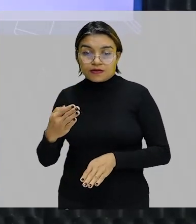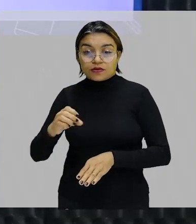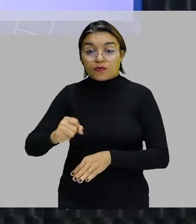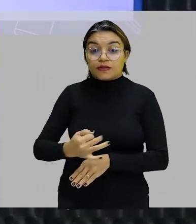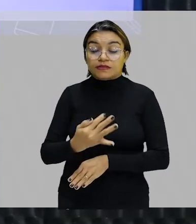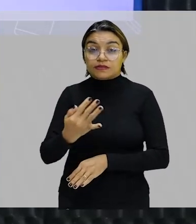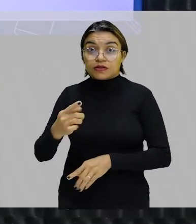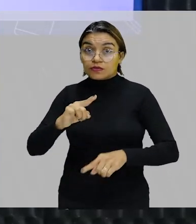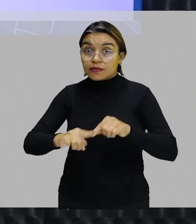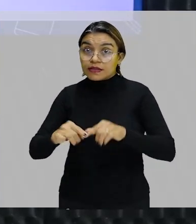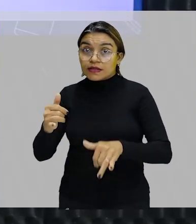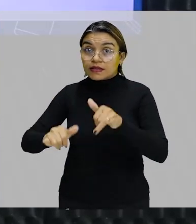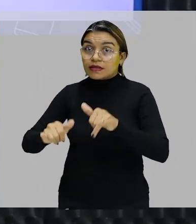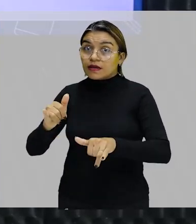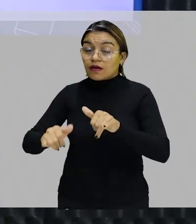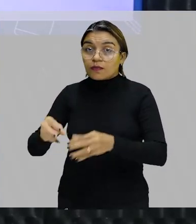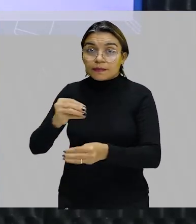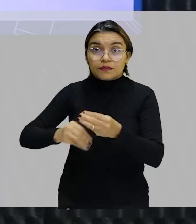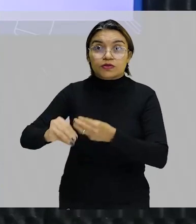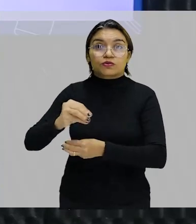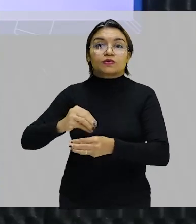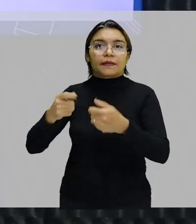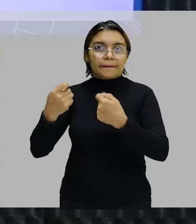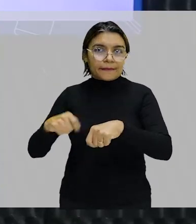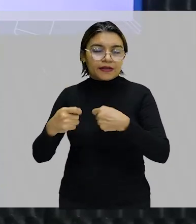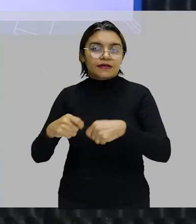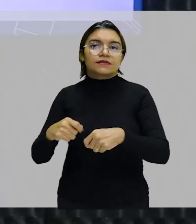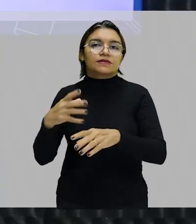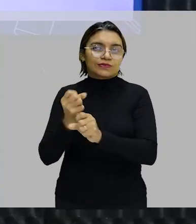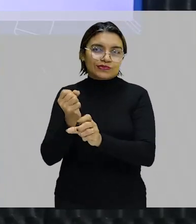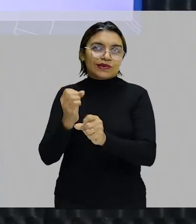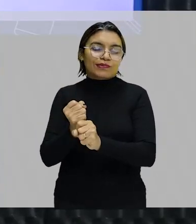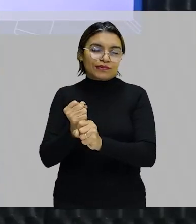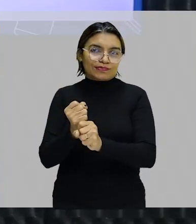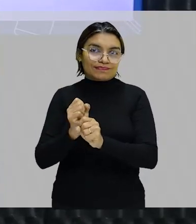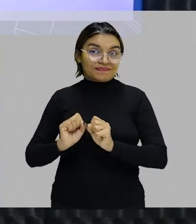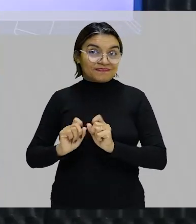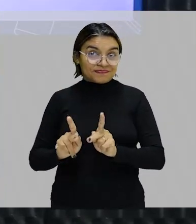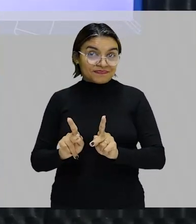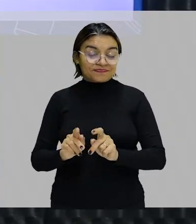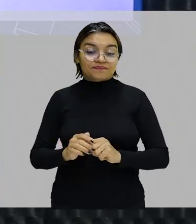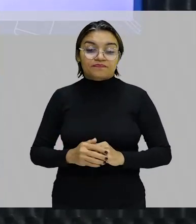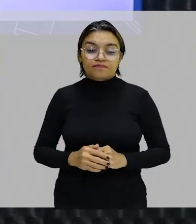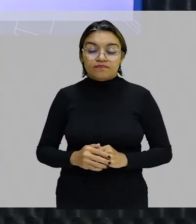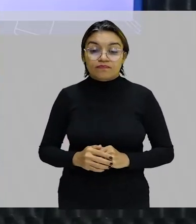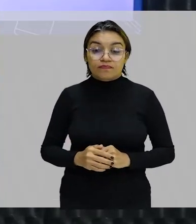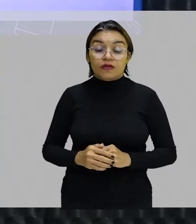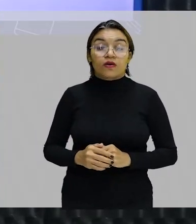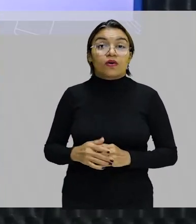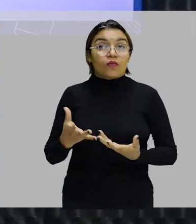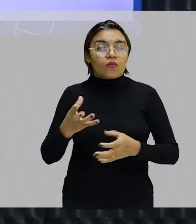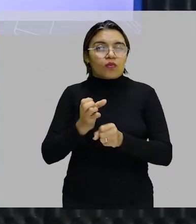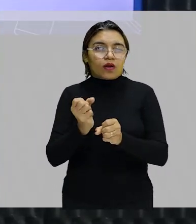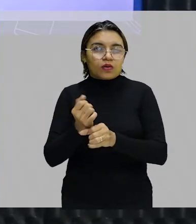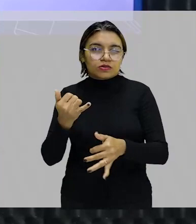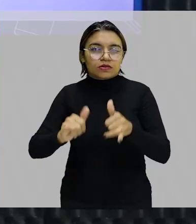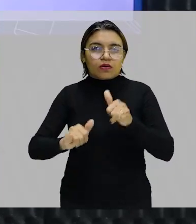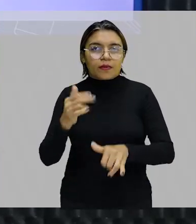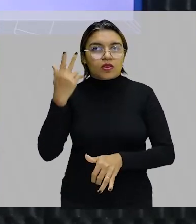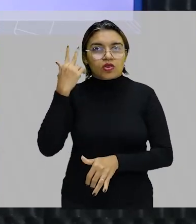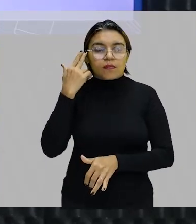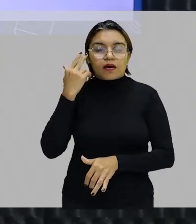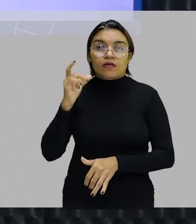impuro que será necessário para esse cálculo. Pelo cálculo estequiométrico normal,